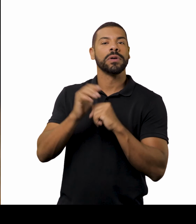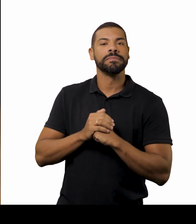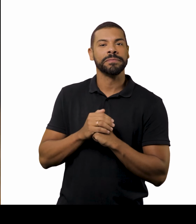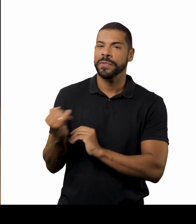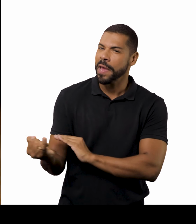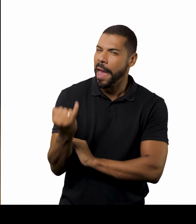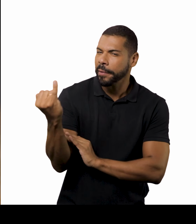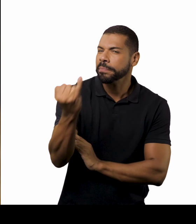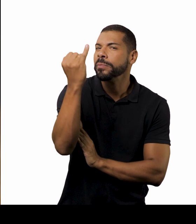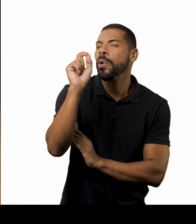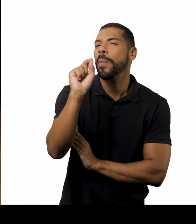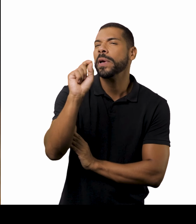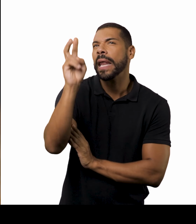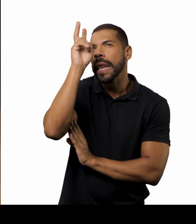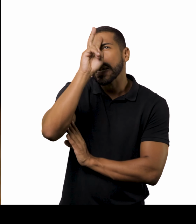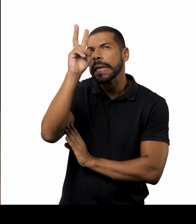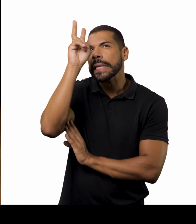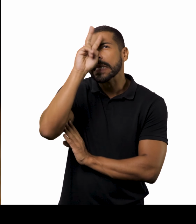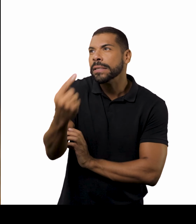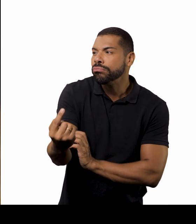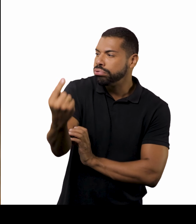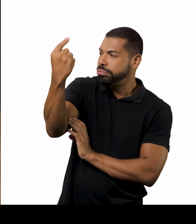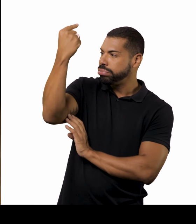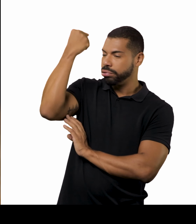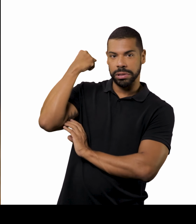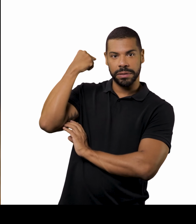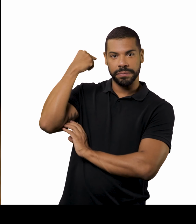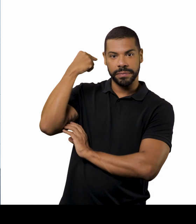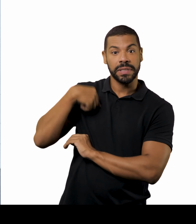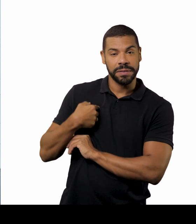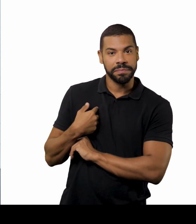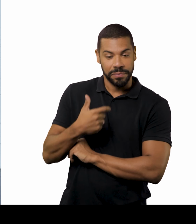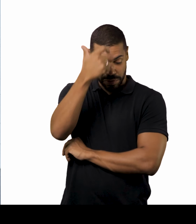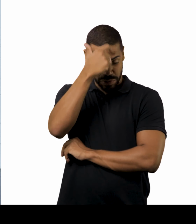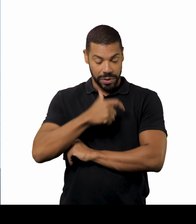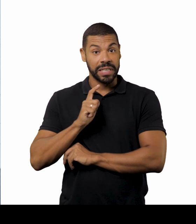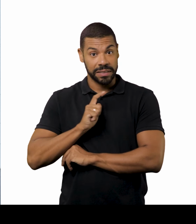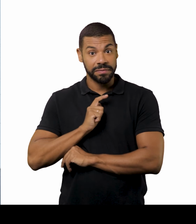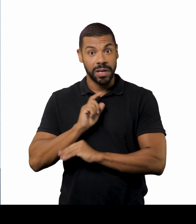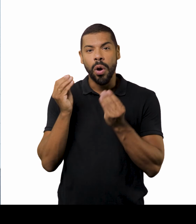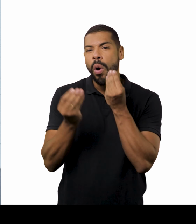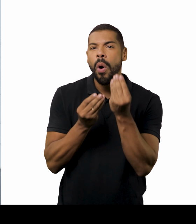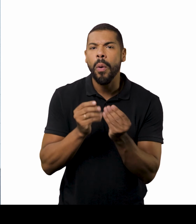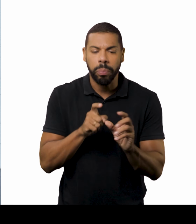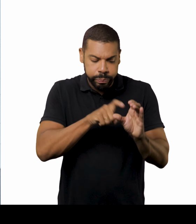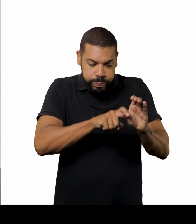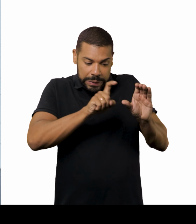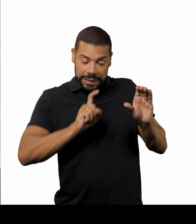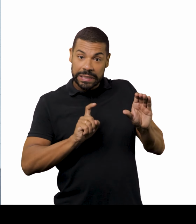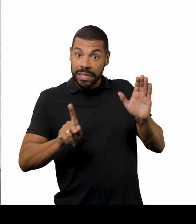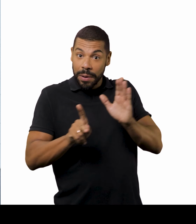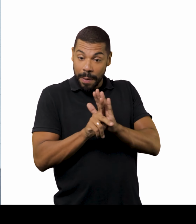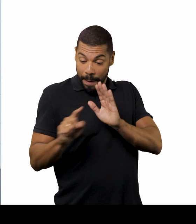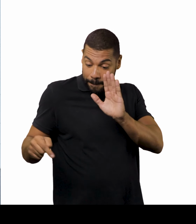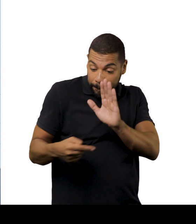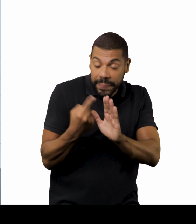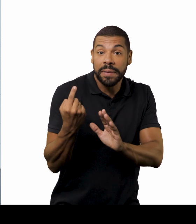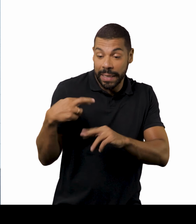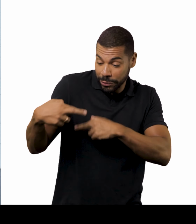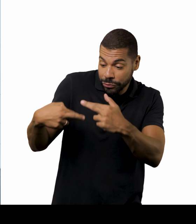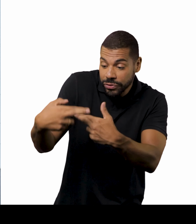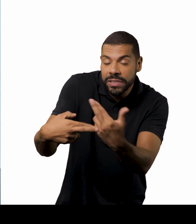olhar para o comportamento, ele é importante para mim, porque ele me lembra o tempo todo de onde eu sou. Eu, que sou África contemporânea, pós-independente, eu sou